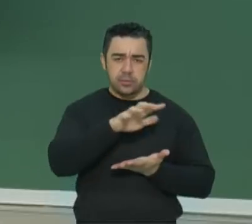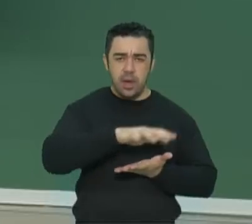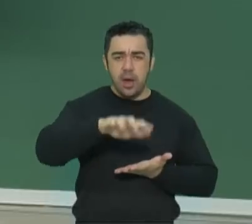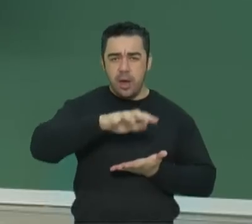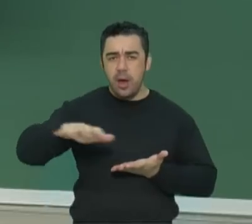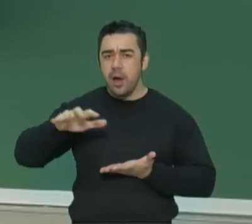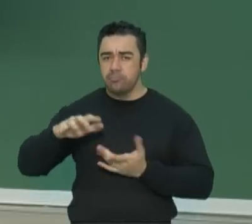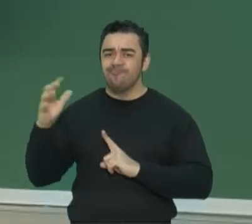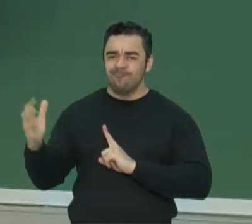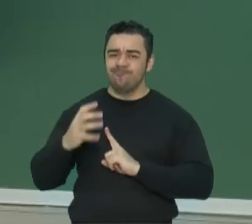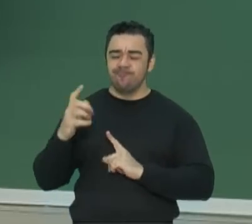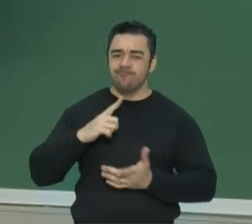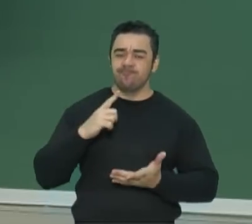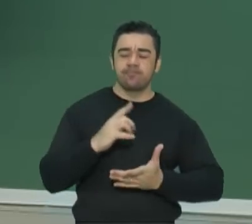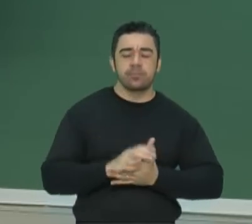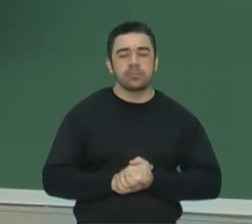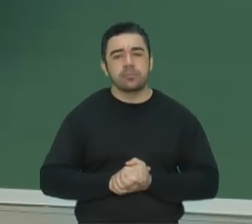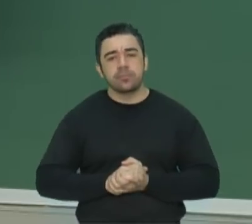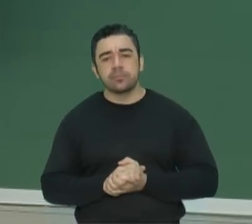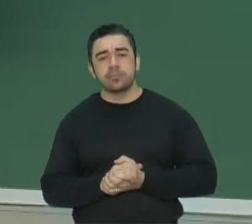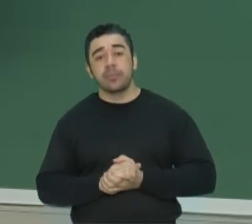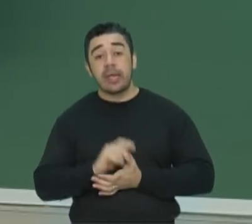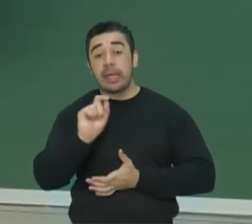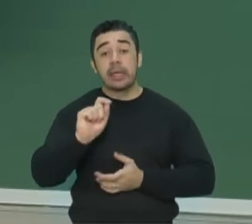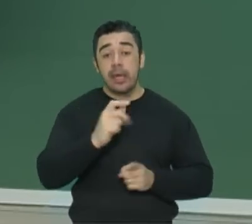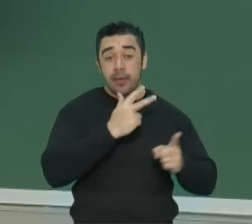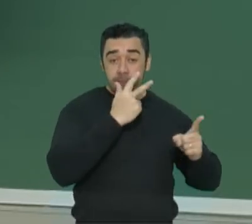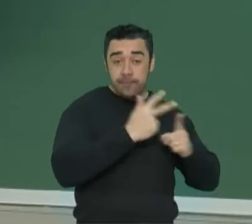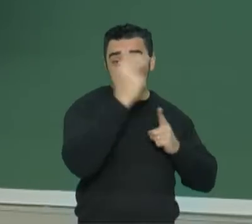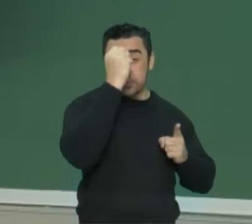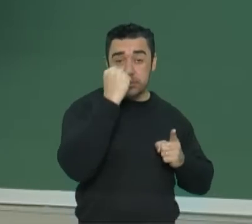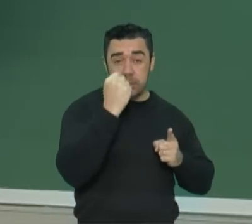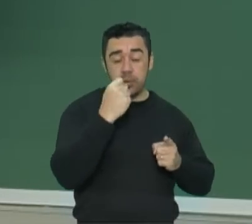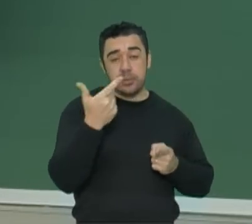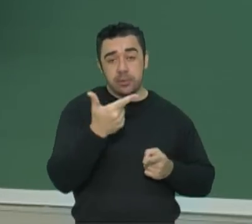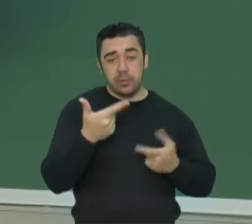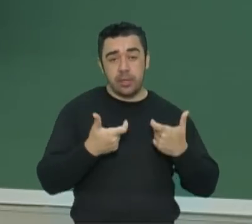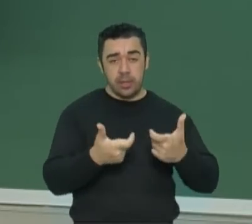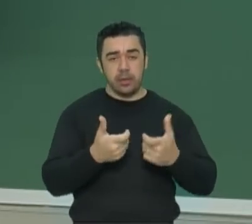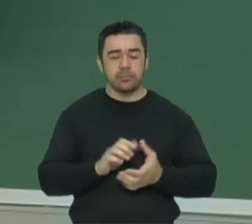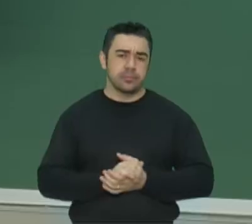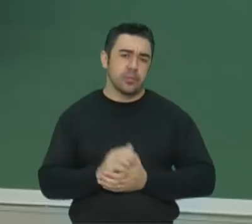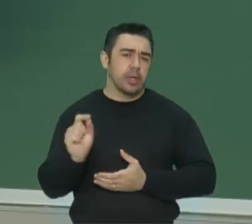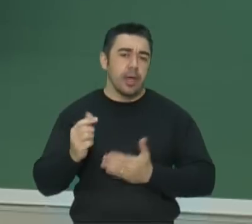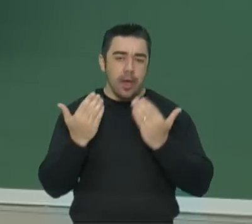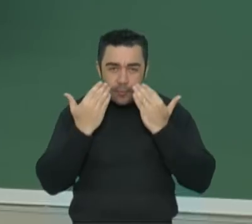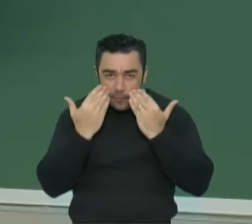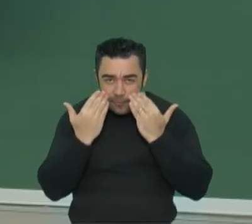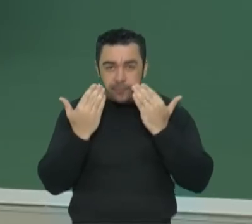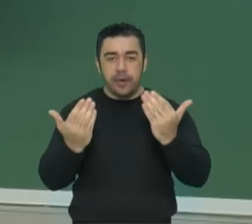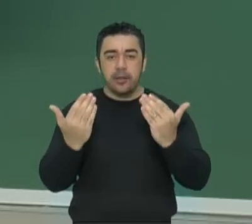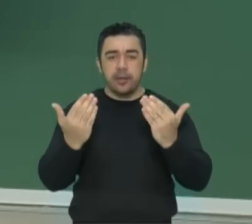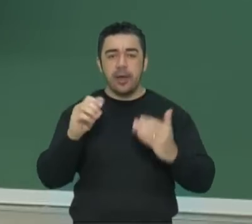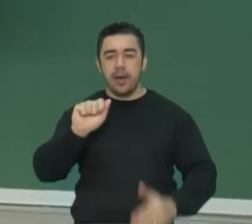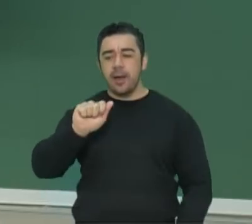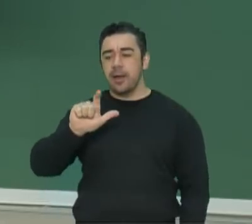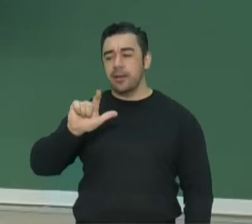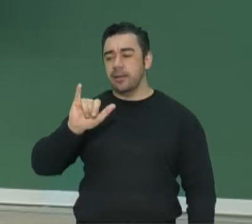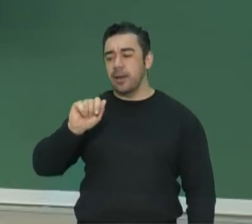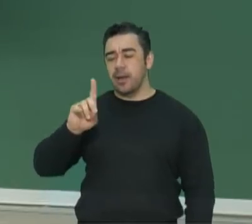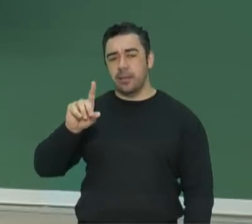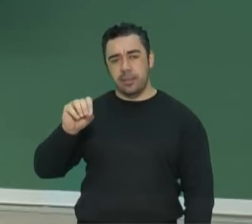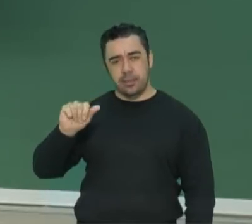graves efeitos. Ainda, quem foram os vitoriosos da Segunda Guerra Mundial? A chamada Frente Aliada, ou